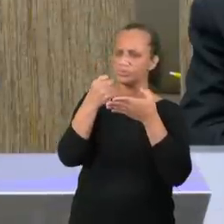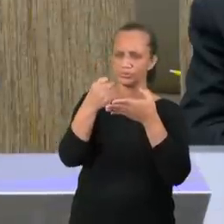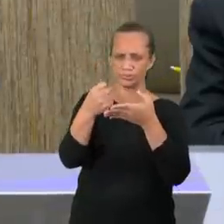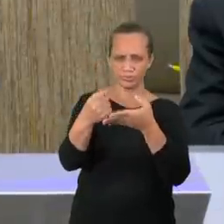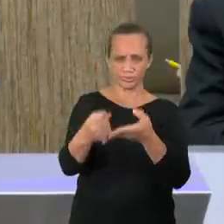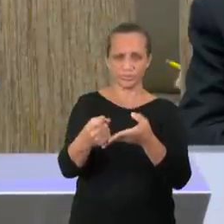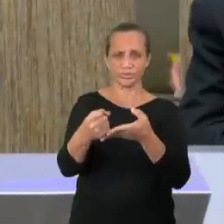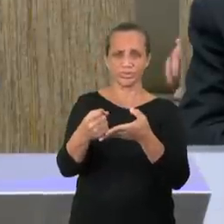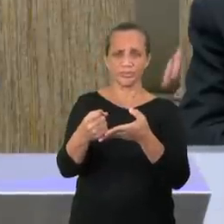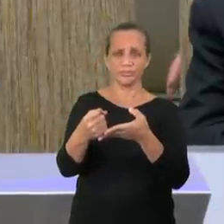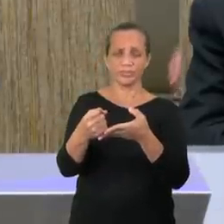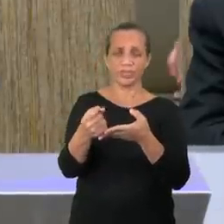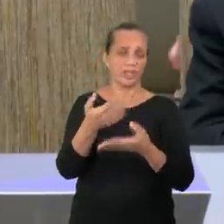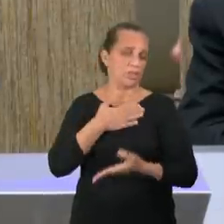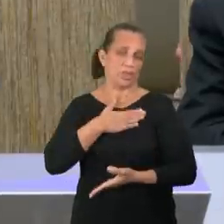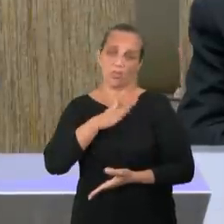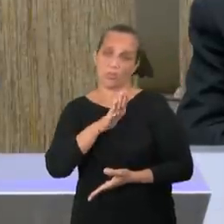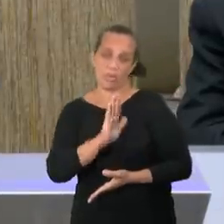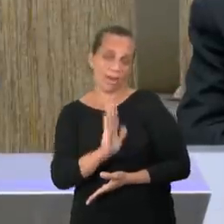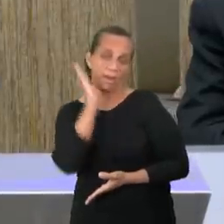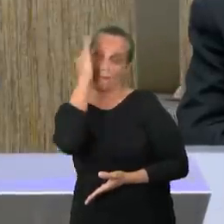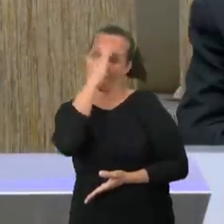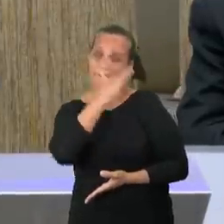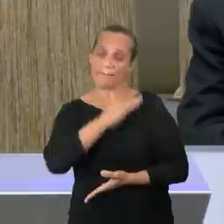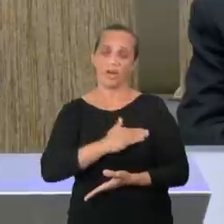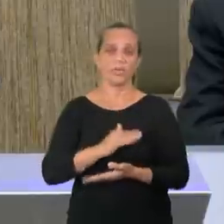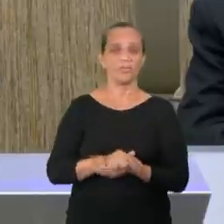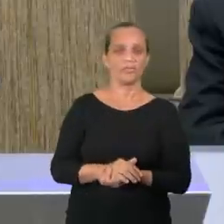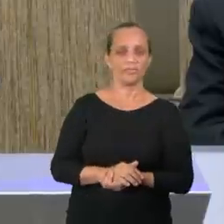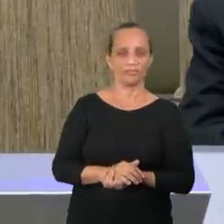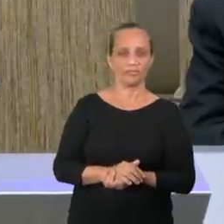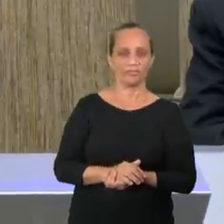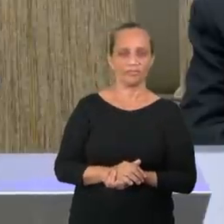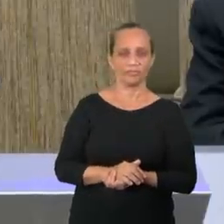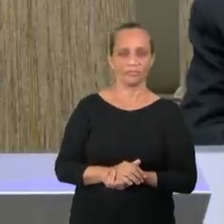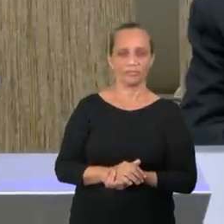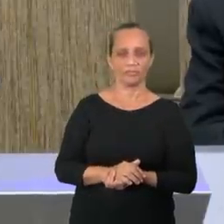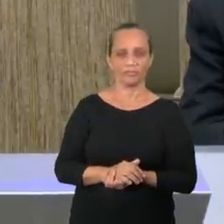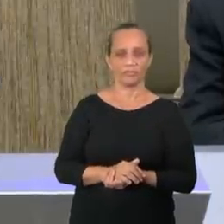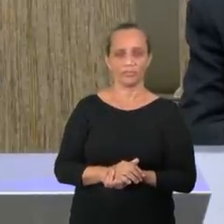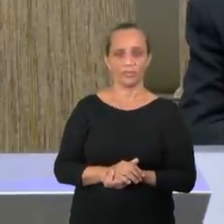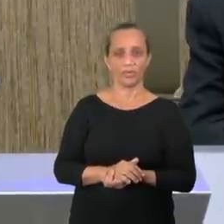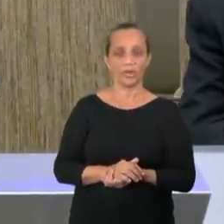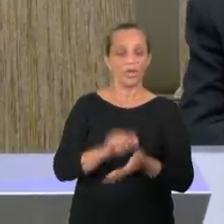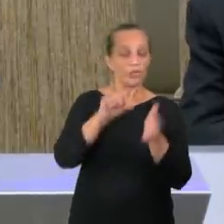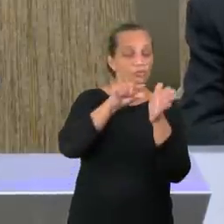se arrepende do mal. O versículo